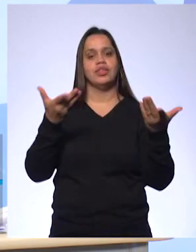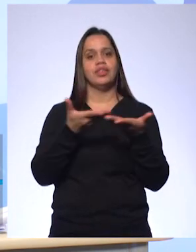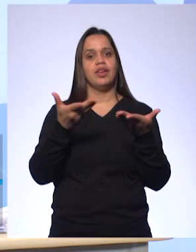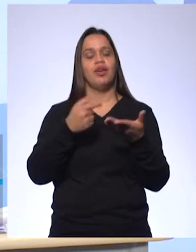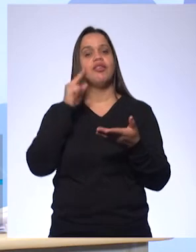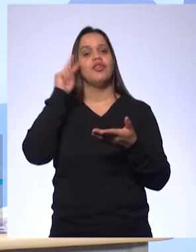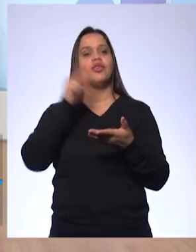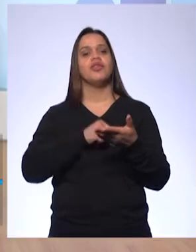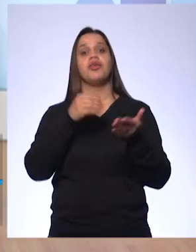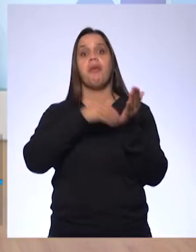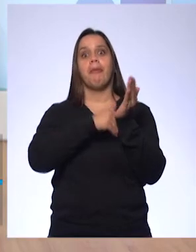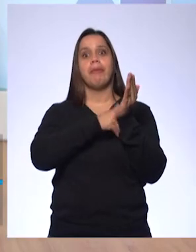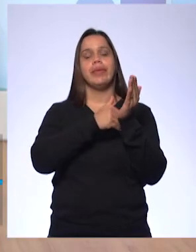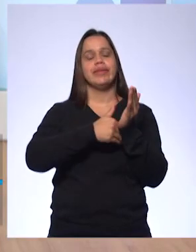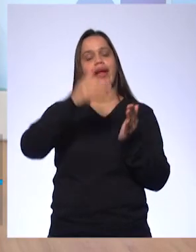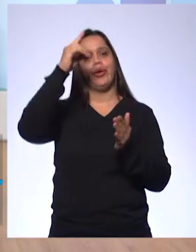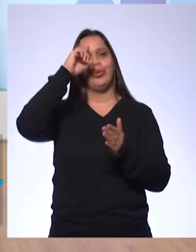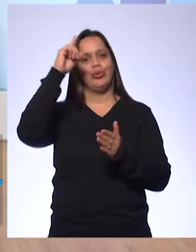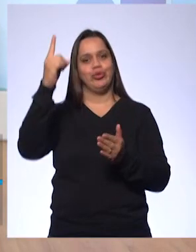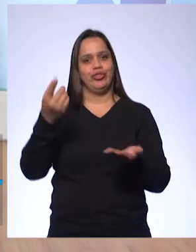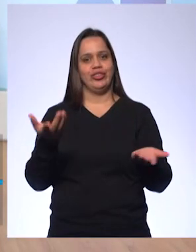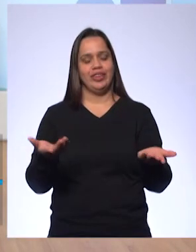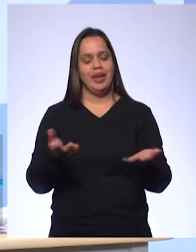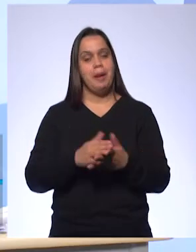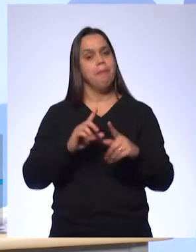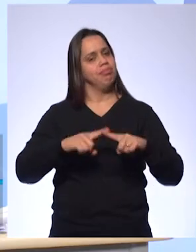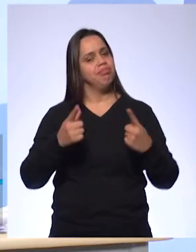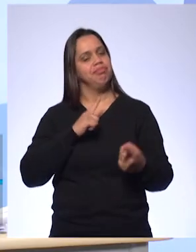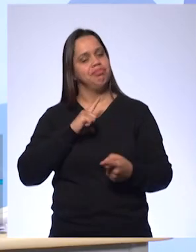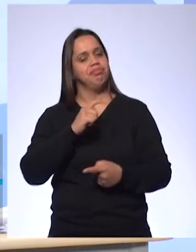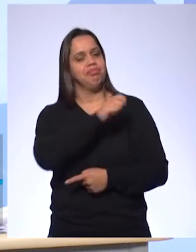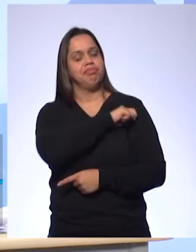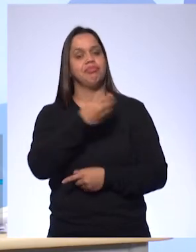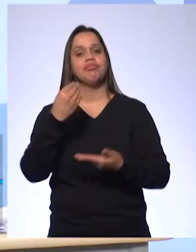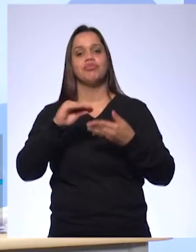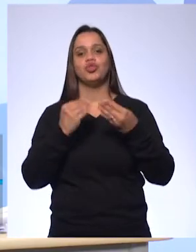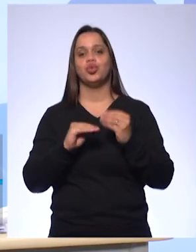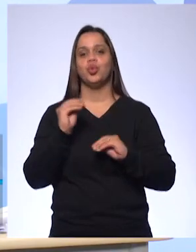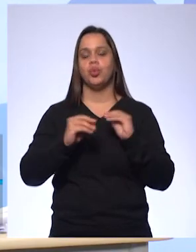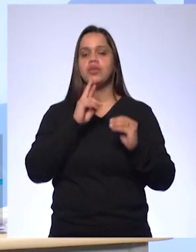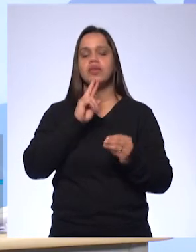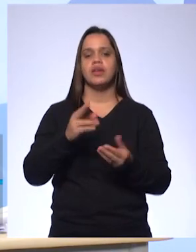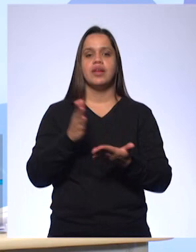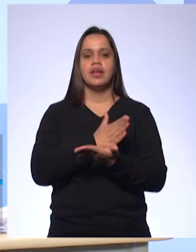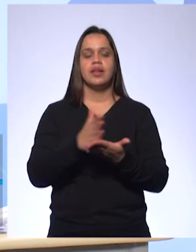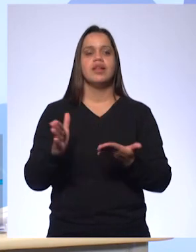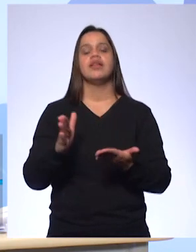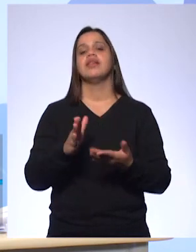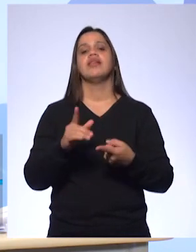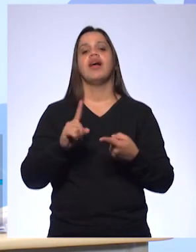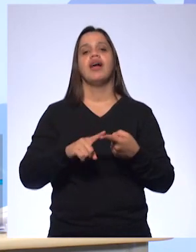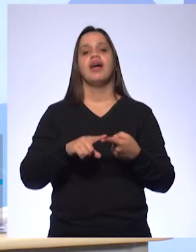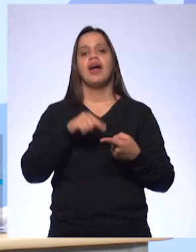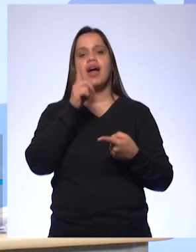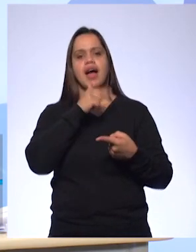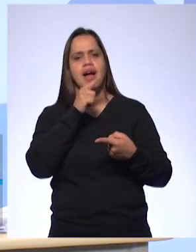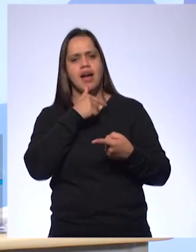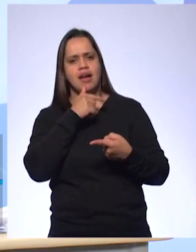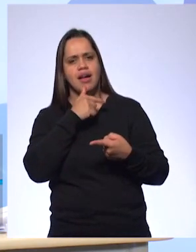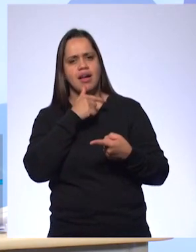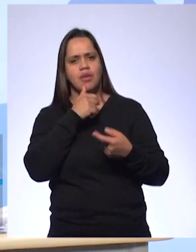do dia. Boa. Mas muita gente colocou aqui, ó. Ó, colocaram separar a água do arroz.